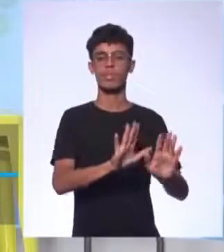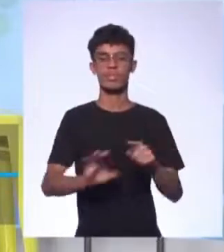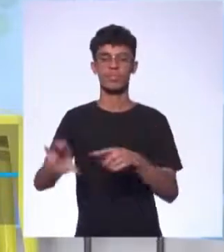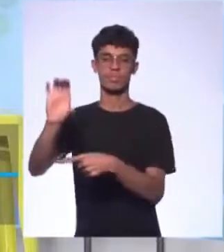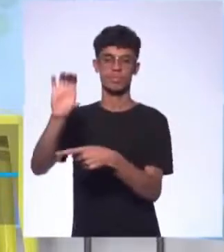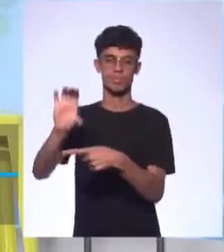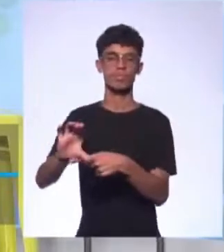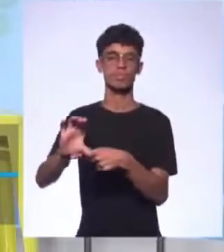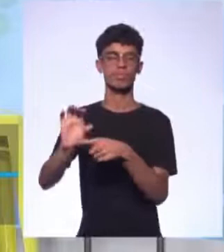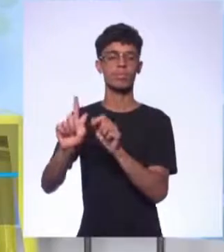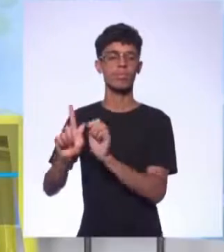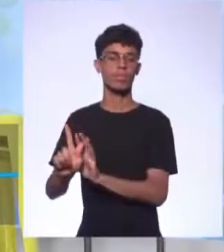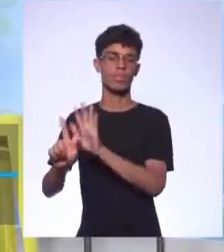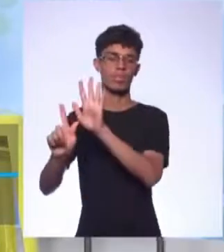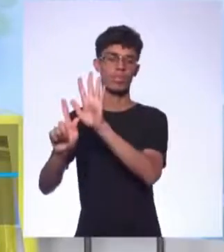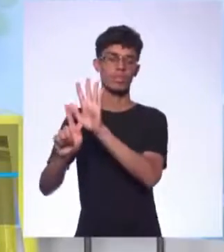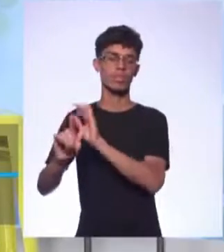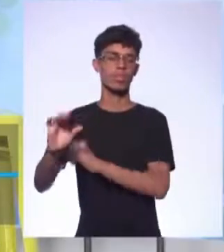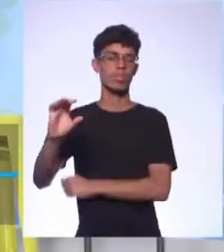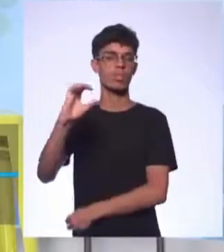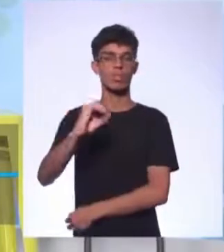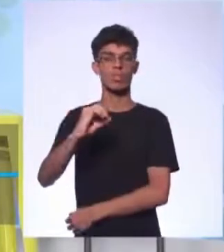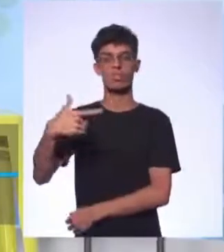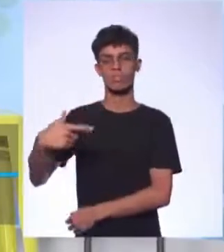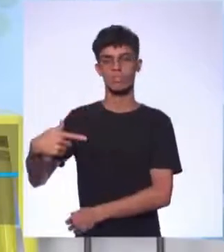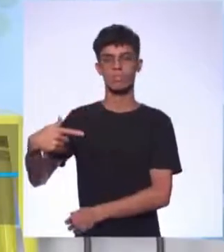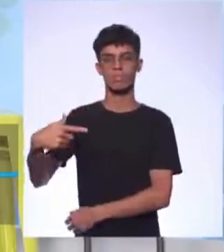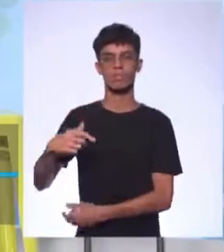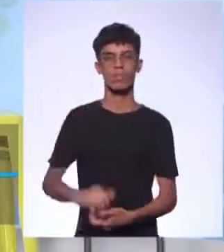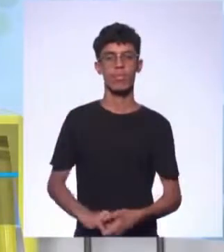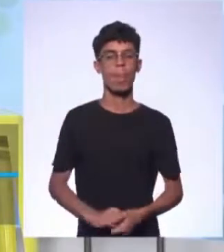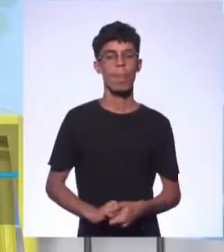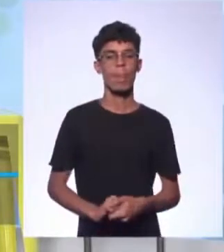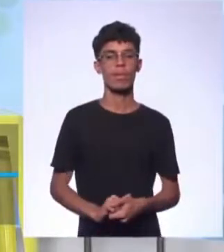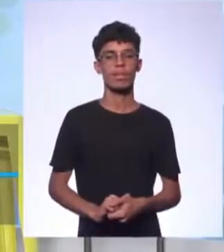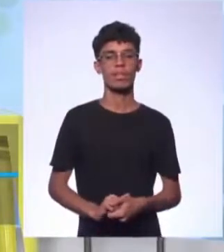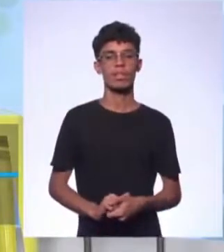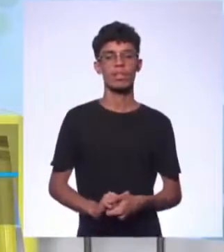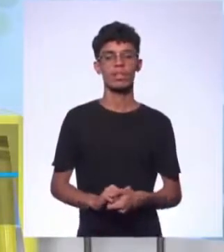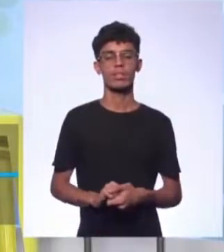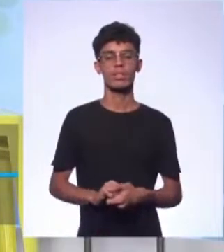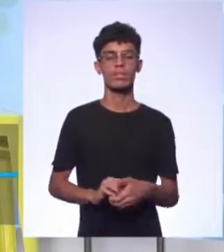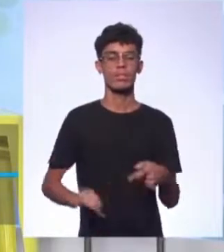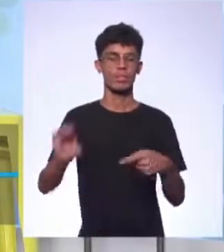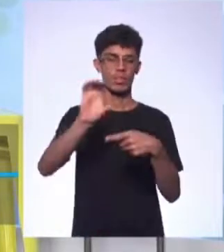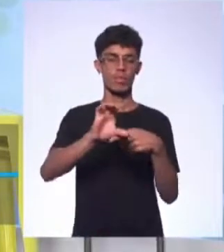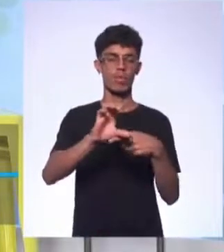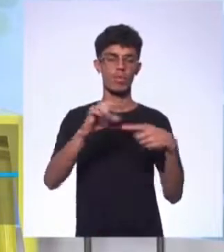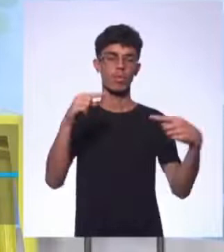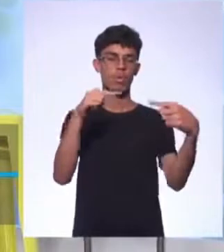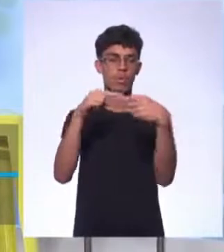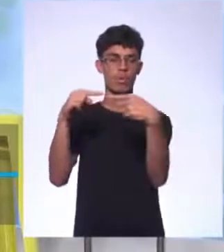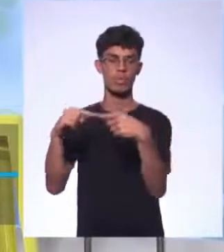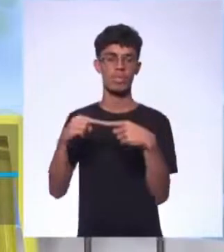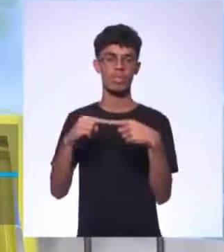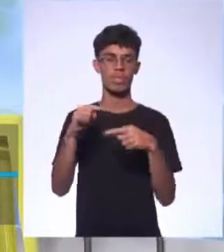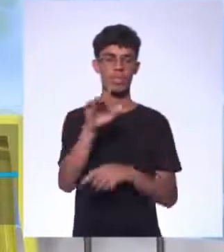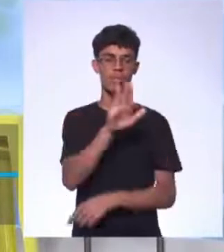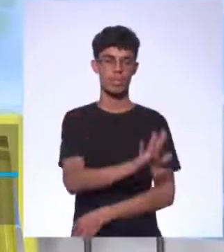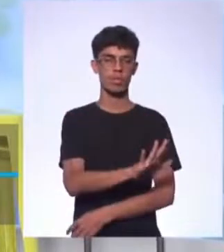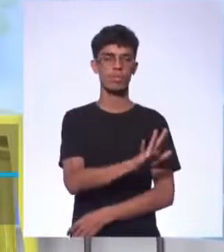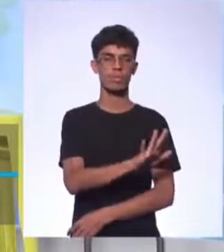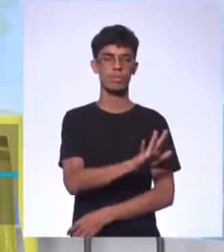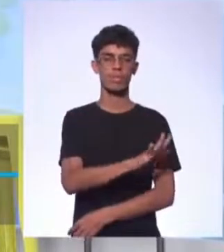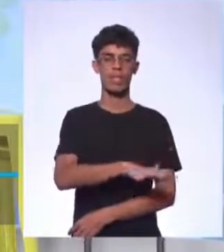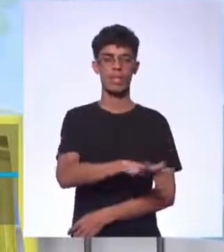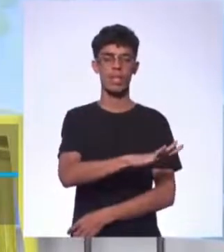carbônico e o gás oxigênio. Quando o monóxido de carbono ele combina com a hemoglobina